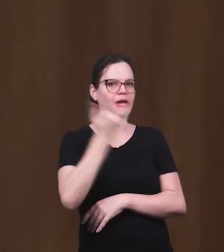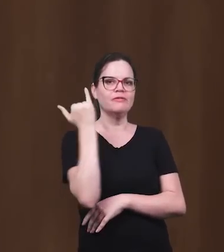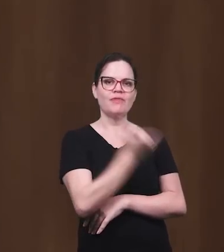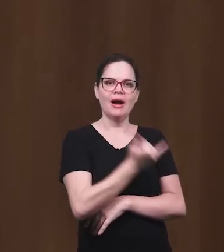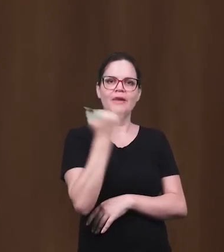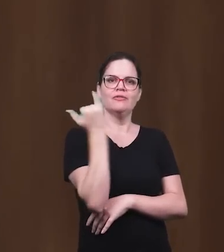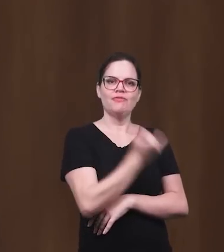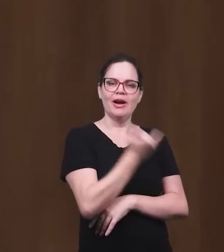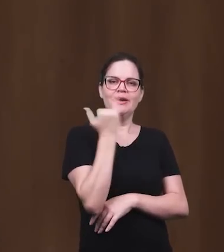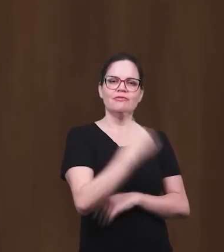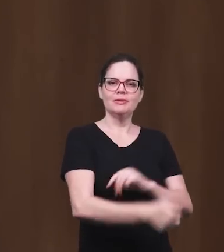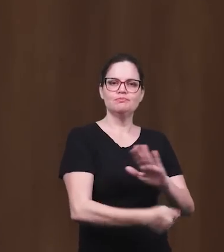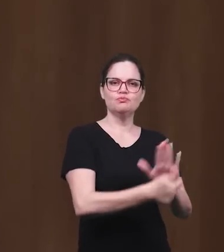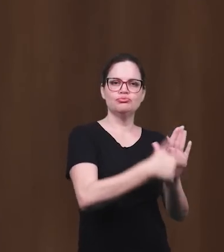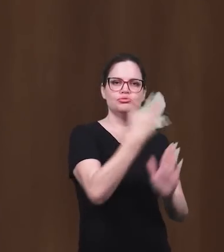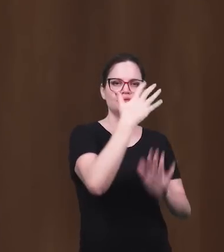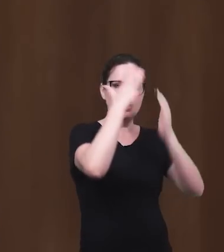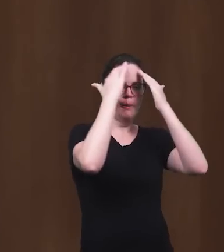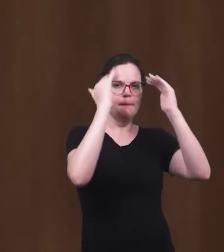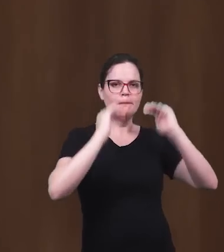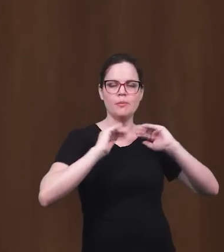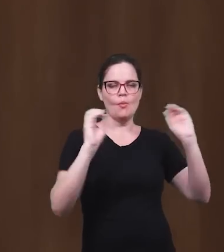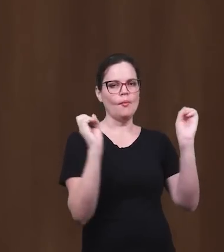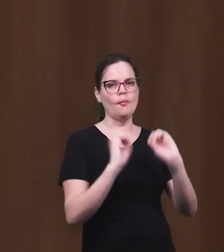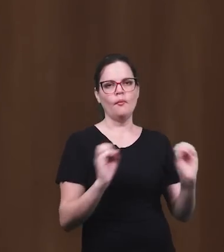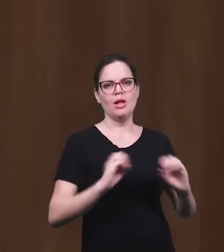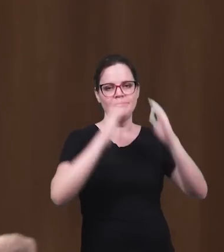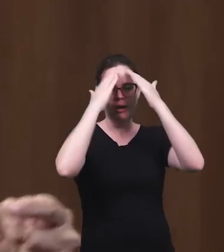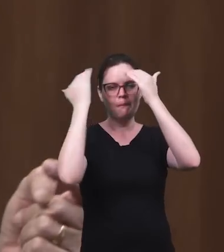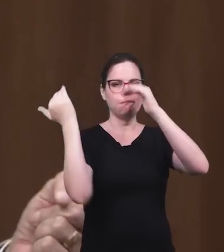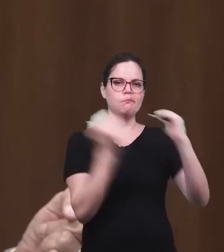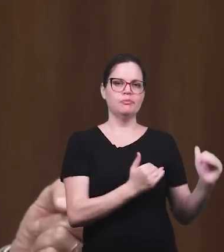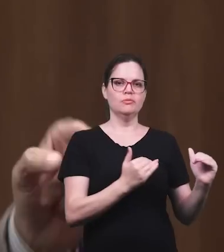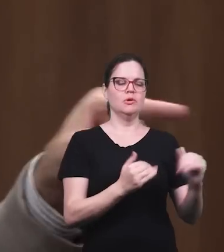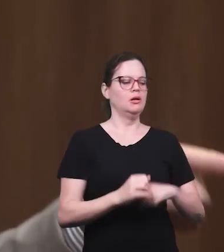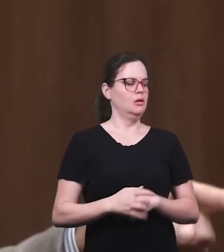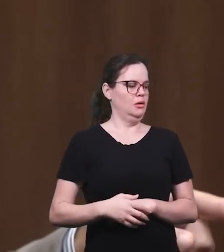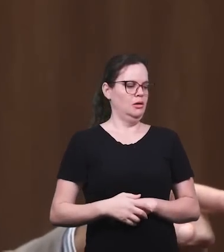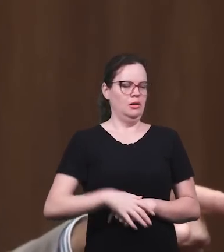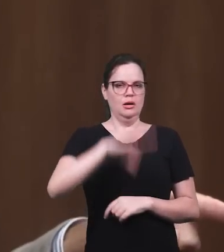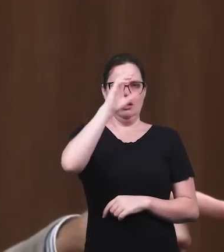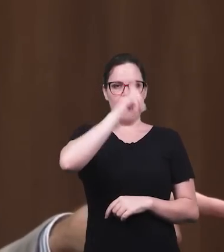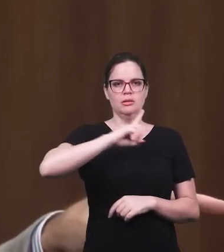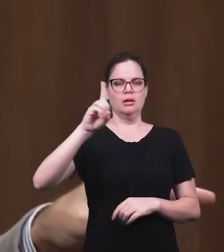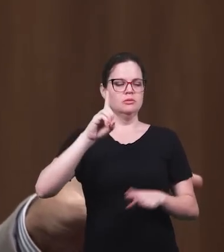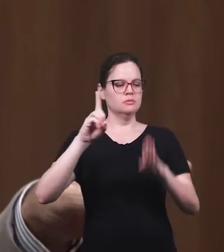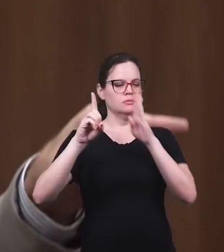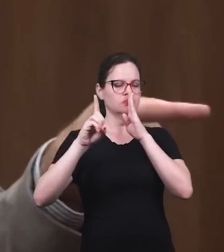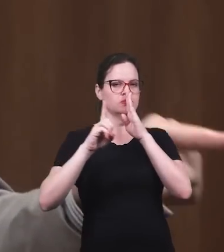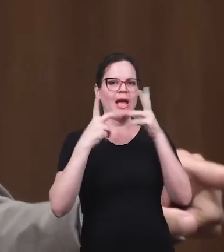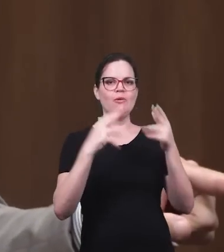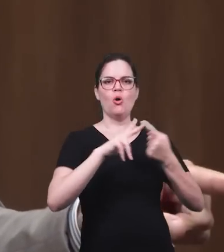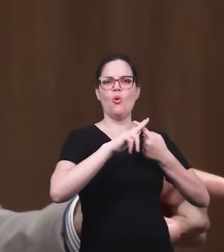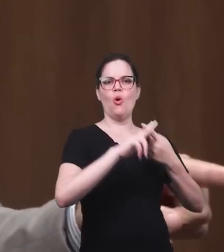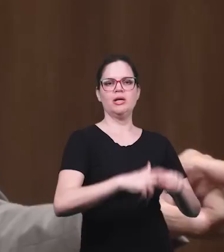várias vezes e ele não obedecia. Então o Senhor parou de falar. Então era uma reprovação, era uma exortação, era uma